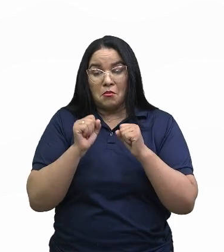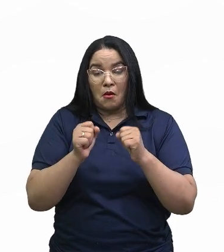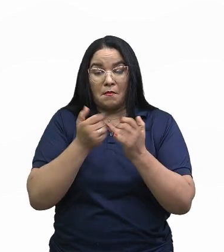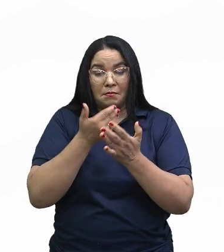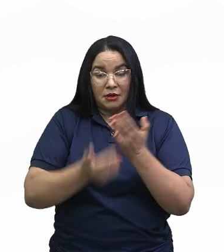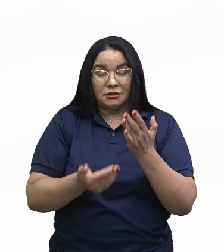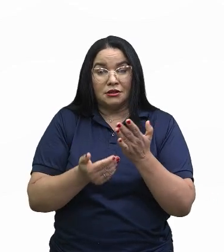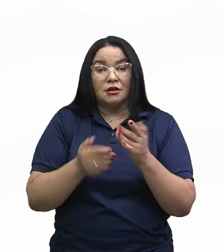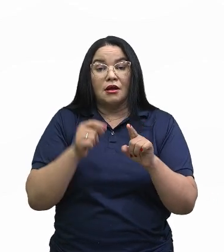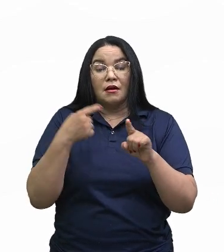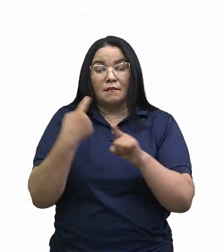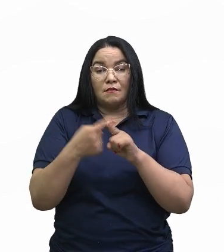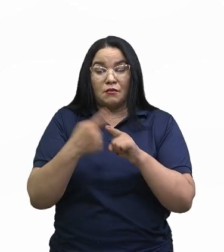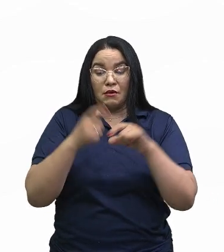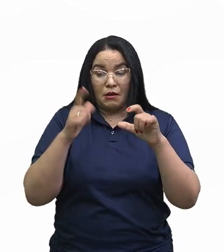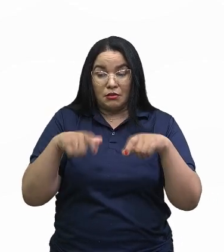fazer